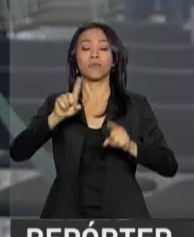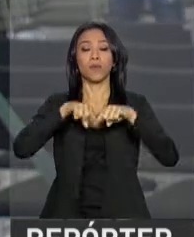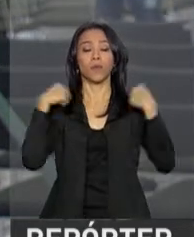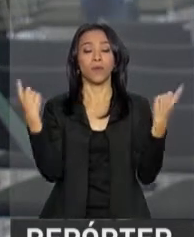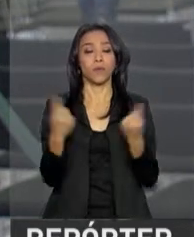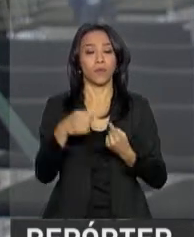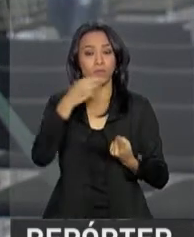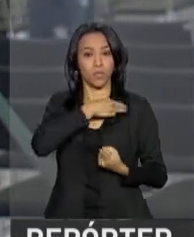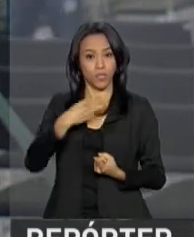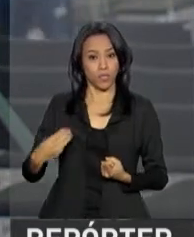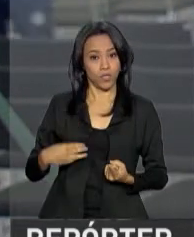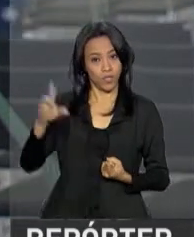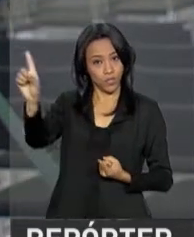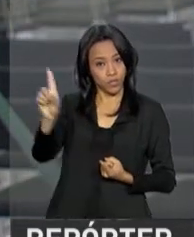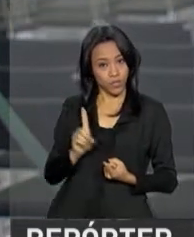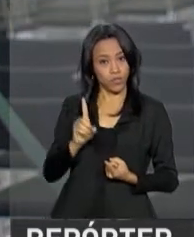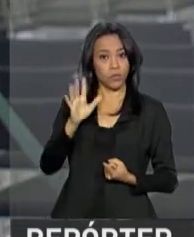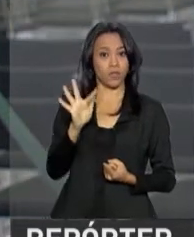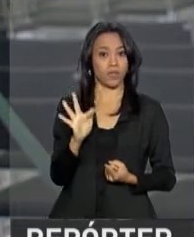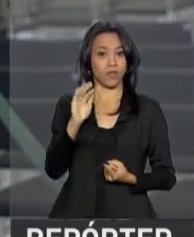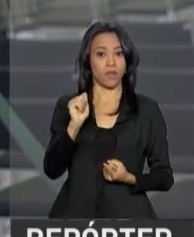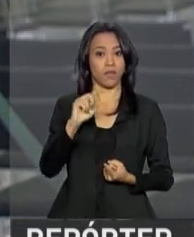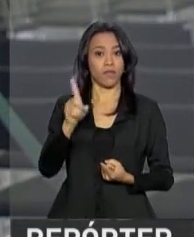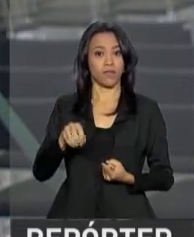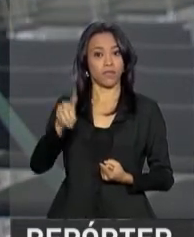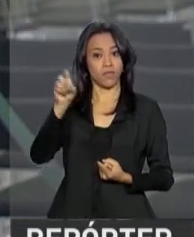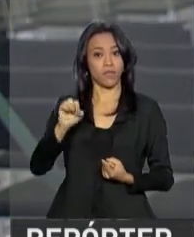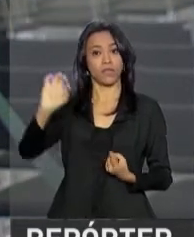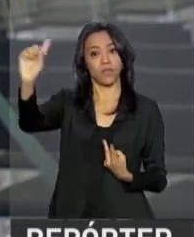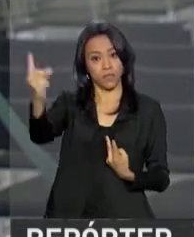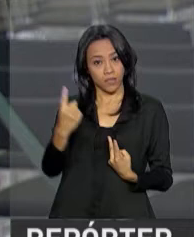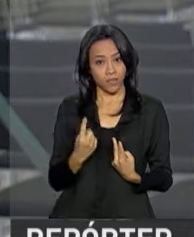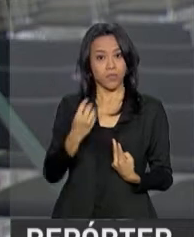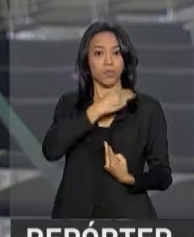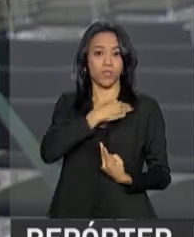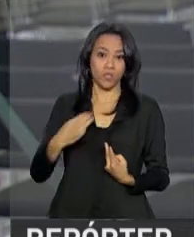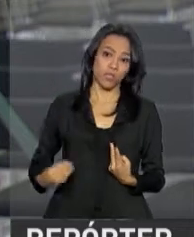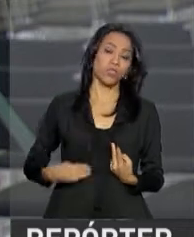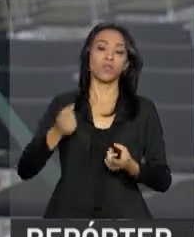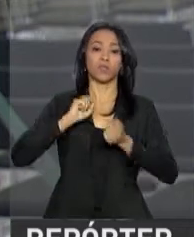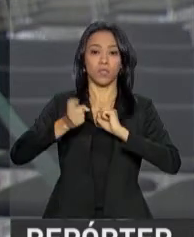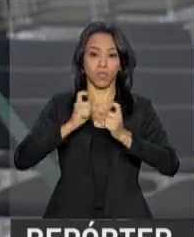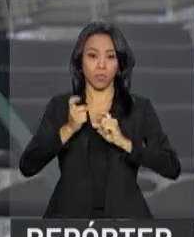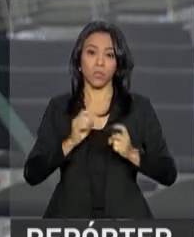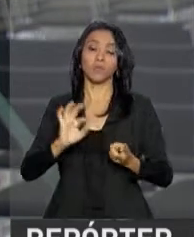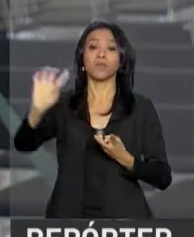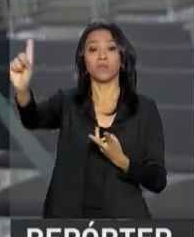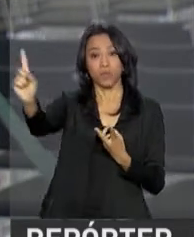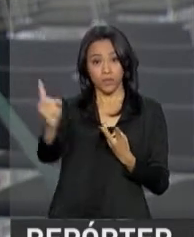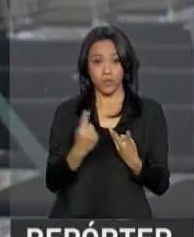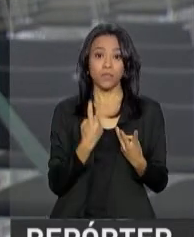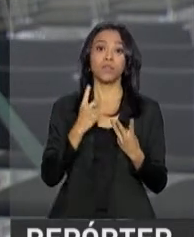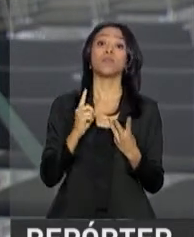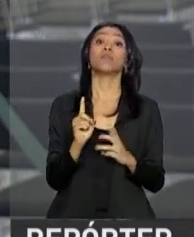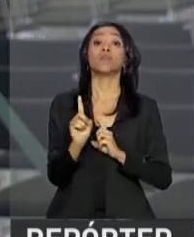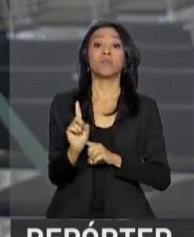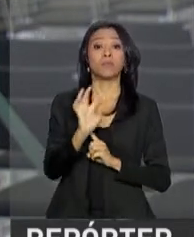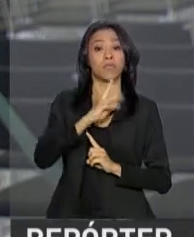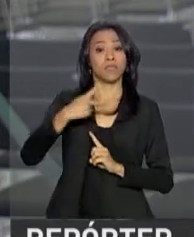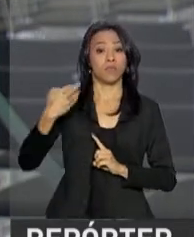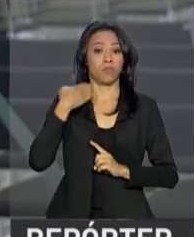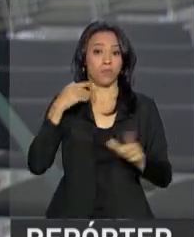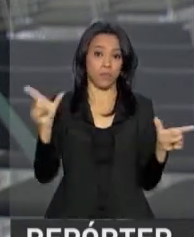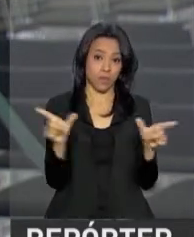da fazenda eduardo guardiã início do planejamento é esteves colnago e também com o presidente do bnds